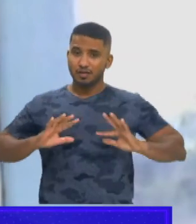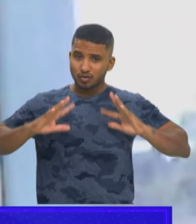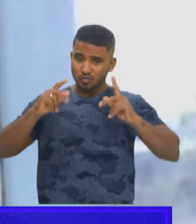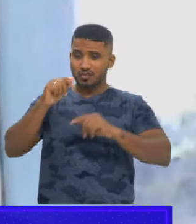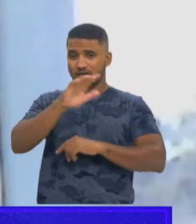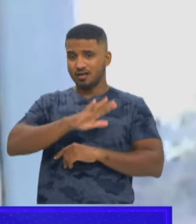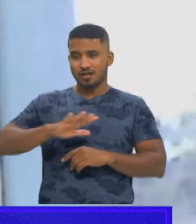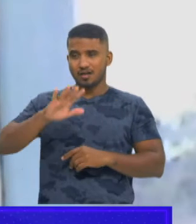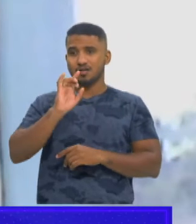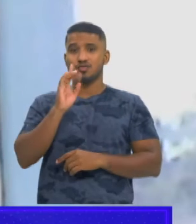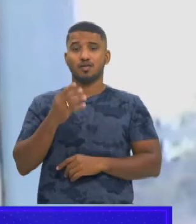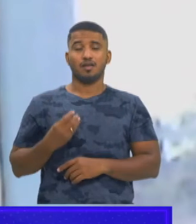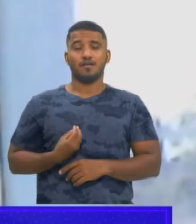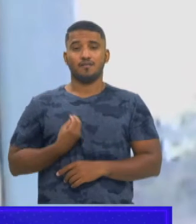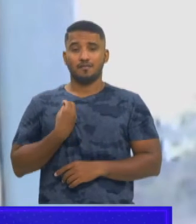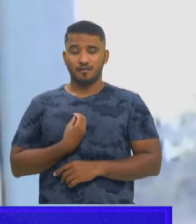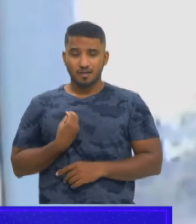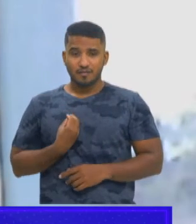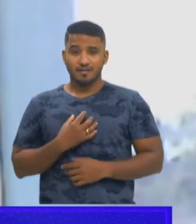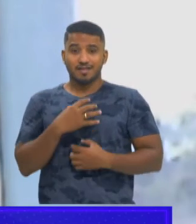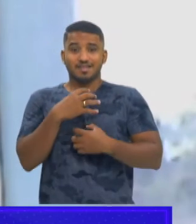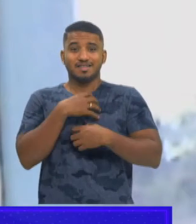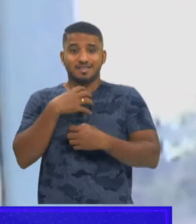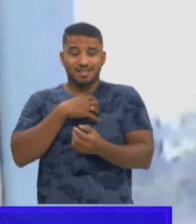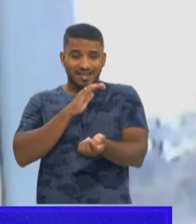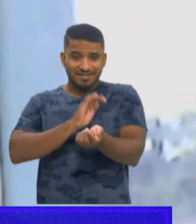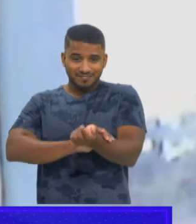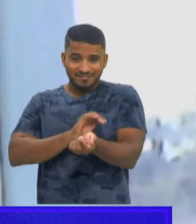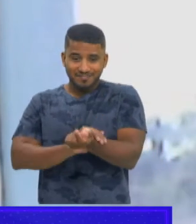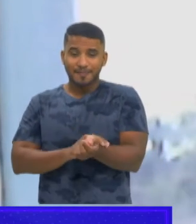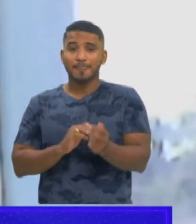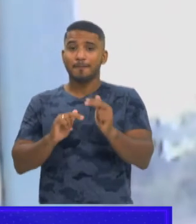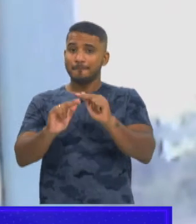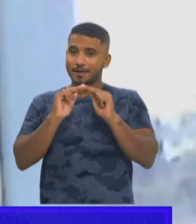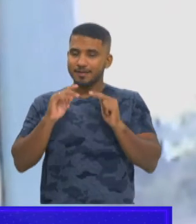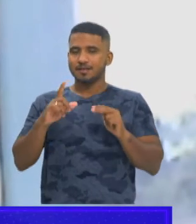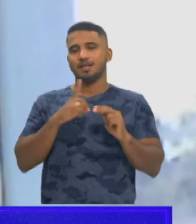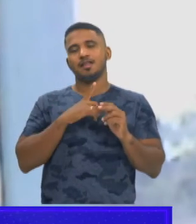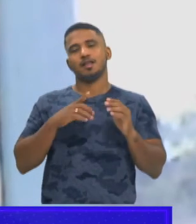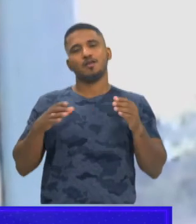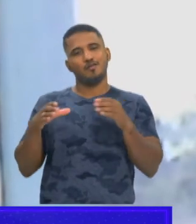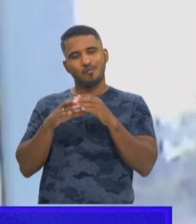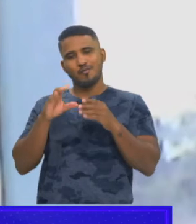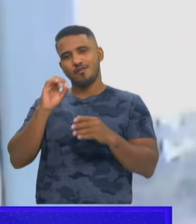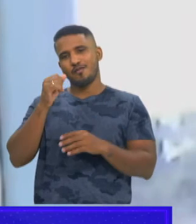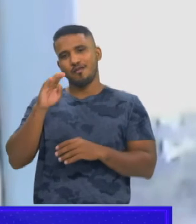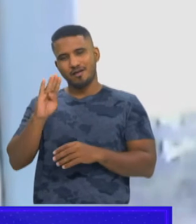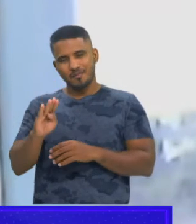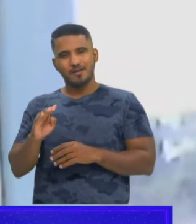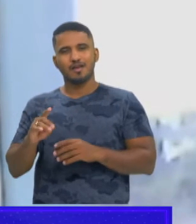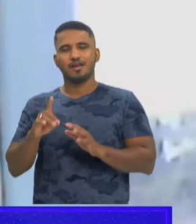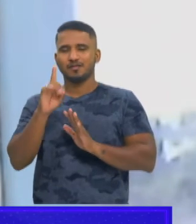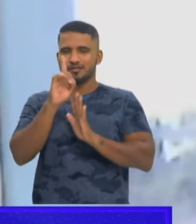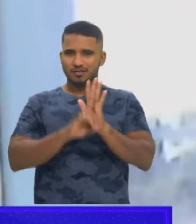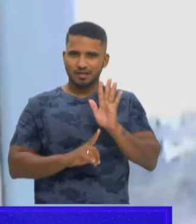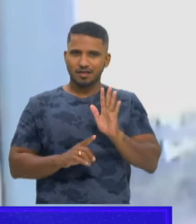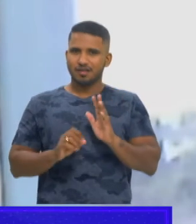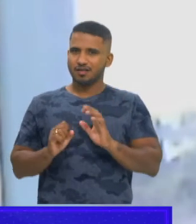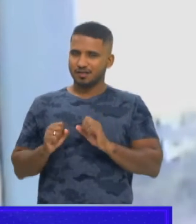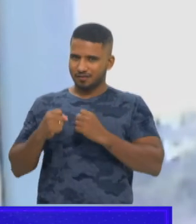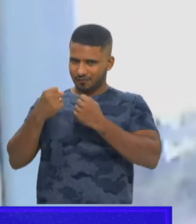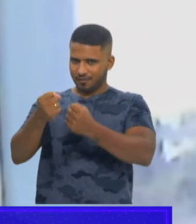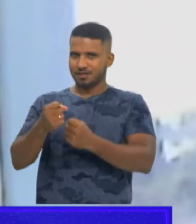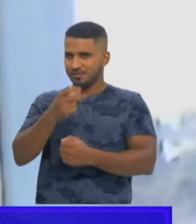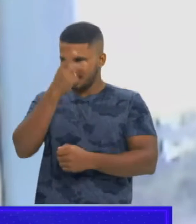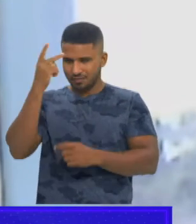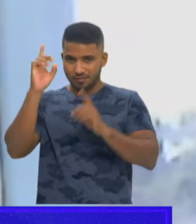a acessibilidade tem que ser garantida em todos os campos. E só Isso. quem vivencia, e por isso a importância da Comissão de